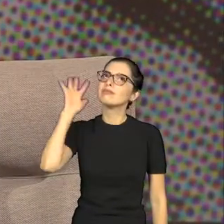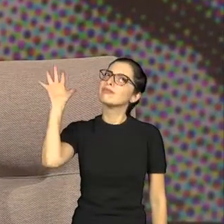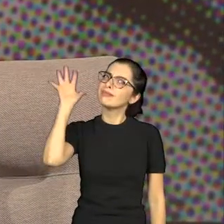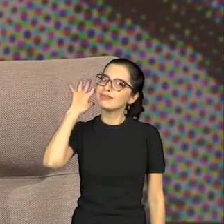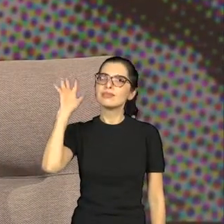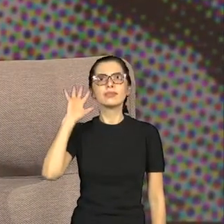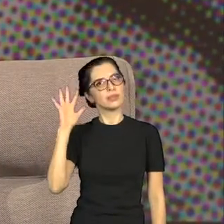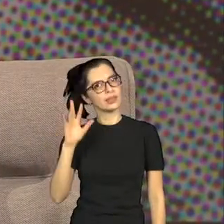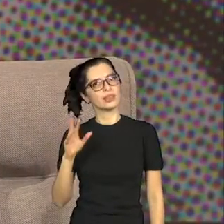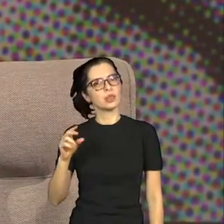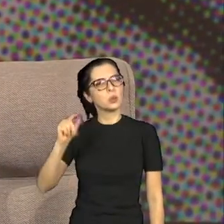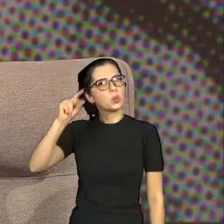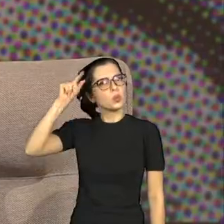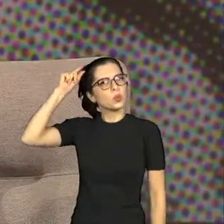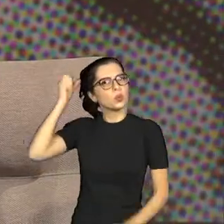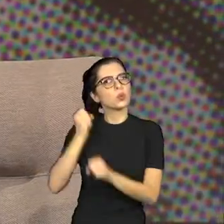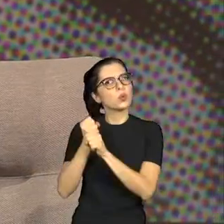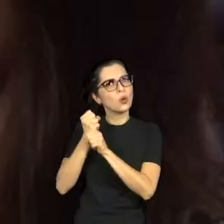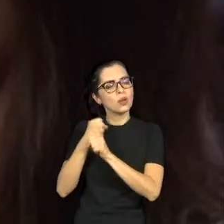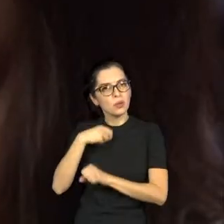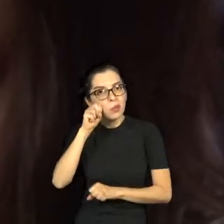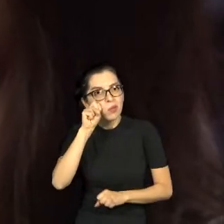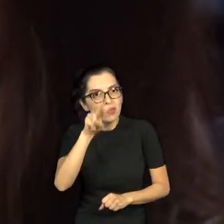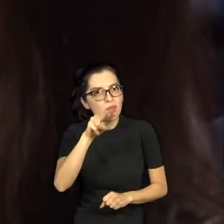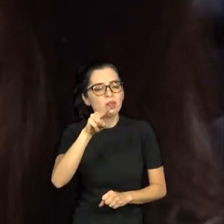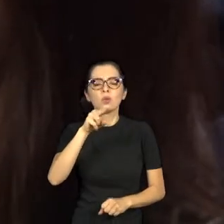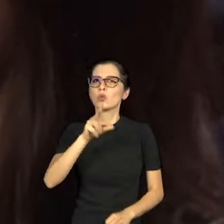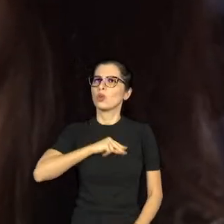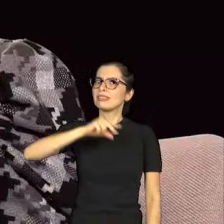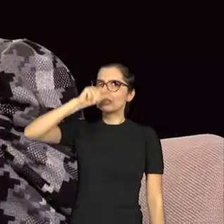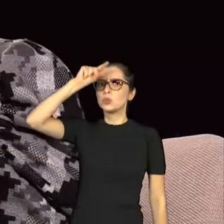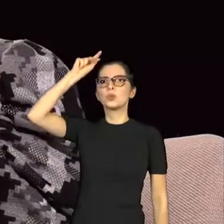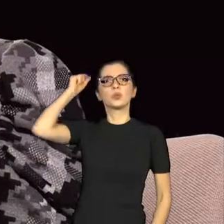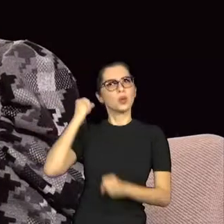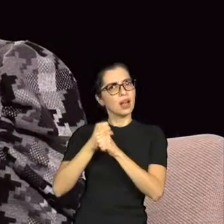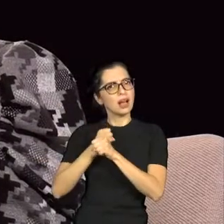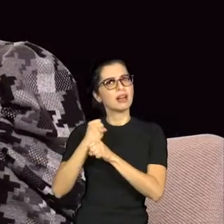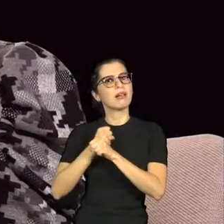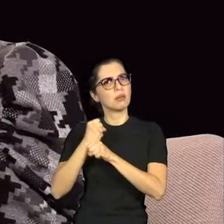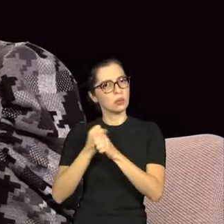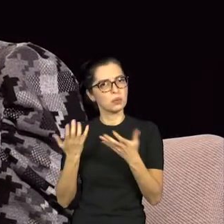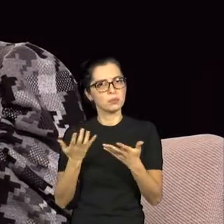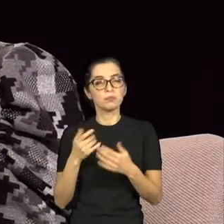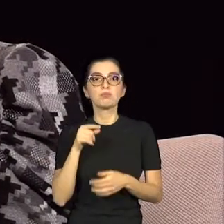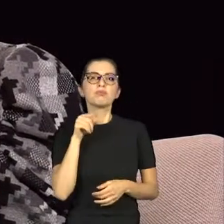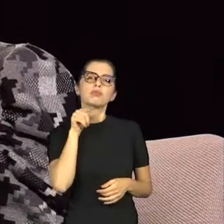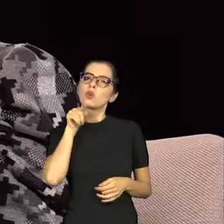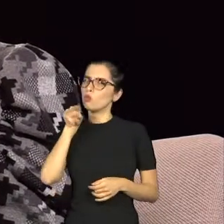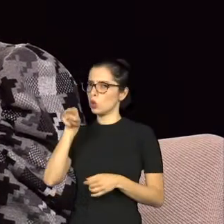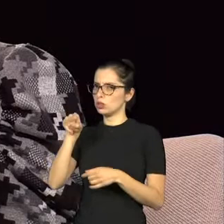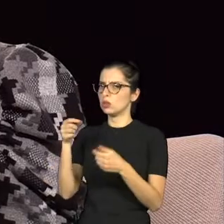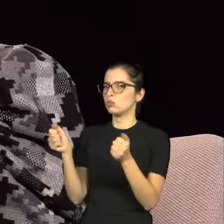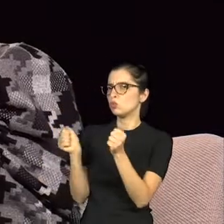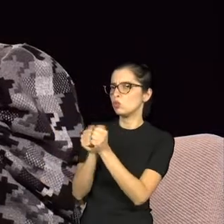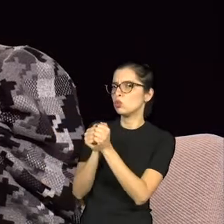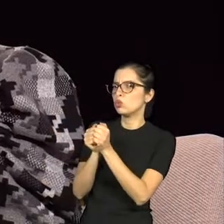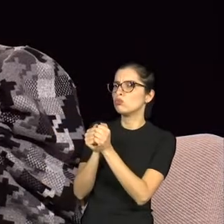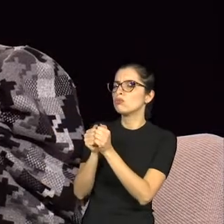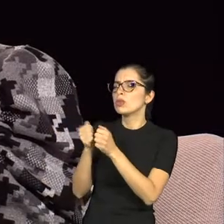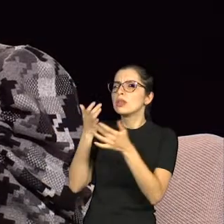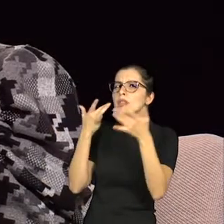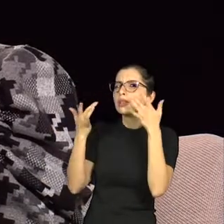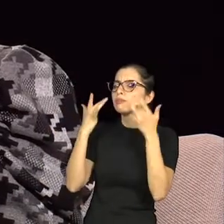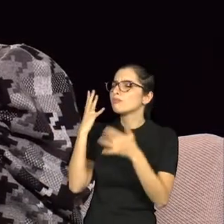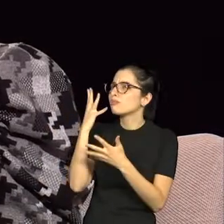Olha isso, nunca mais tinha visto isso. Vamos voltar ao teatro. Você fez um espetáculo lindo,